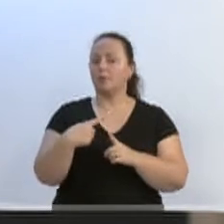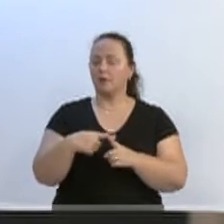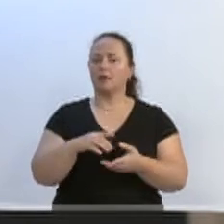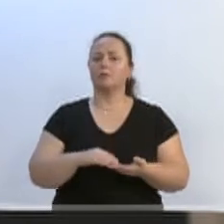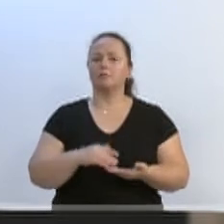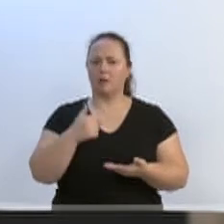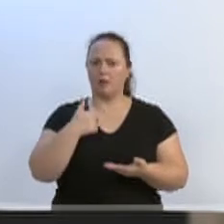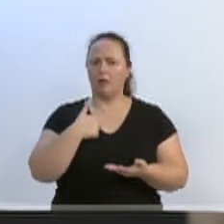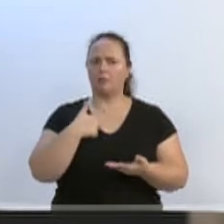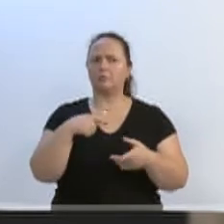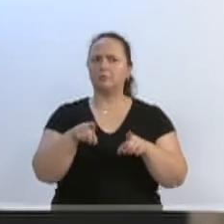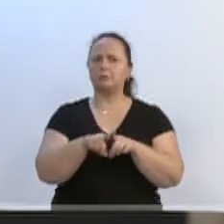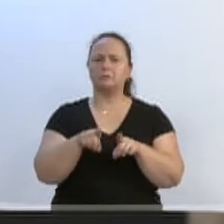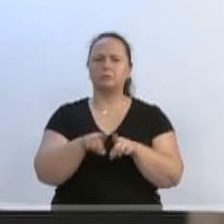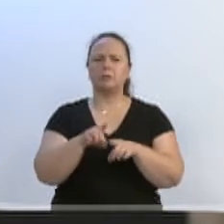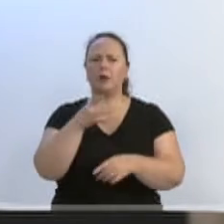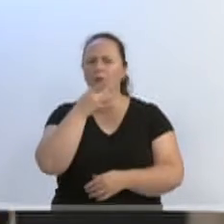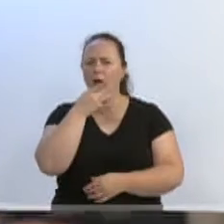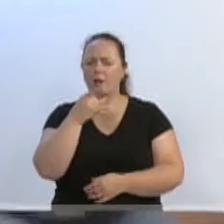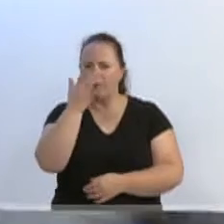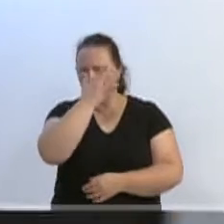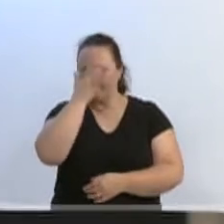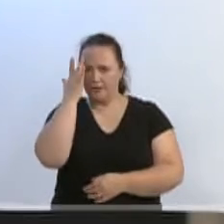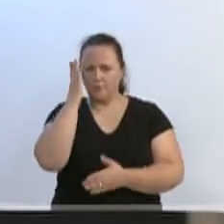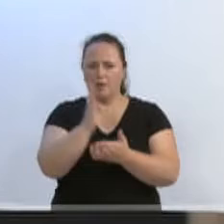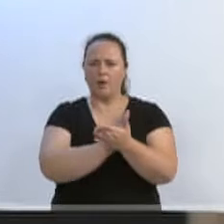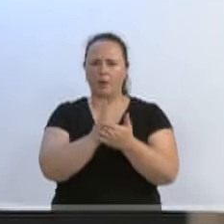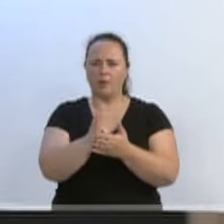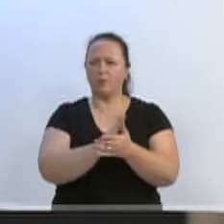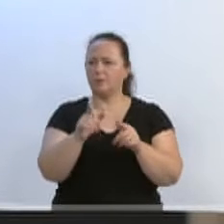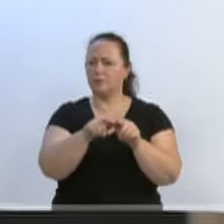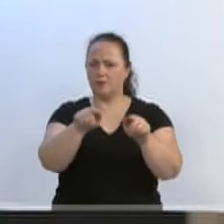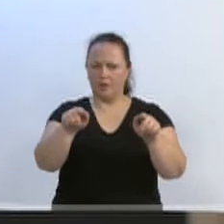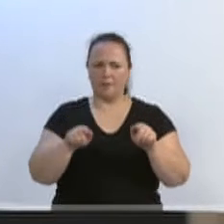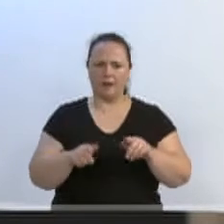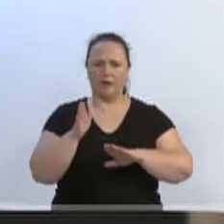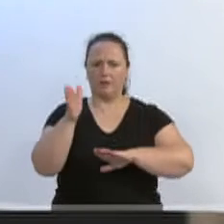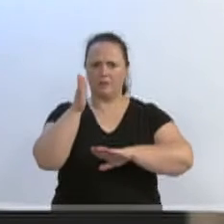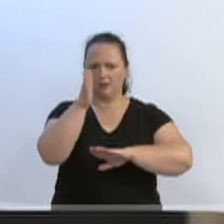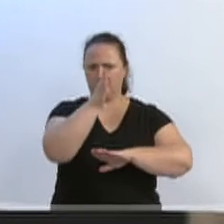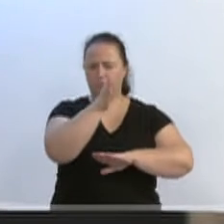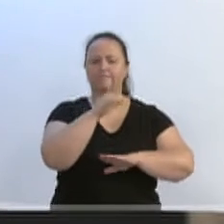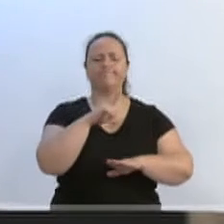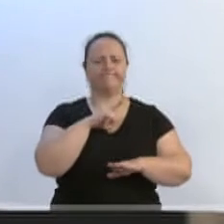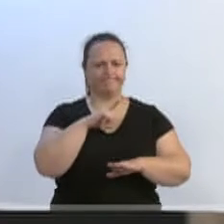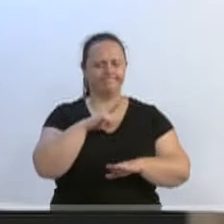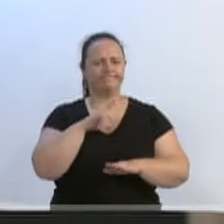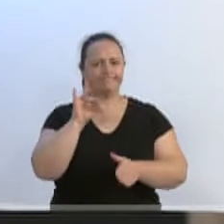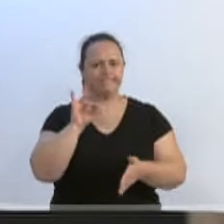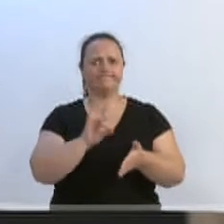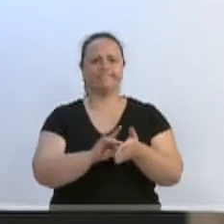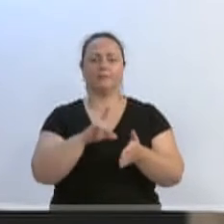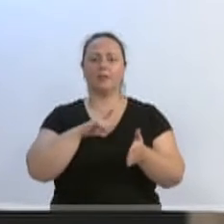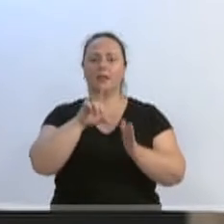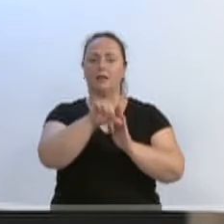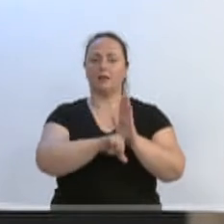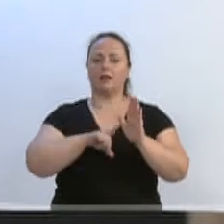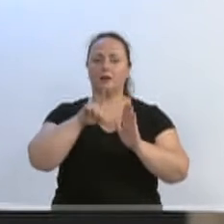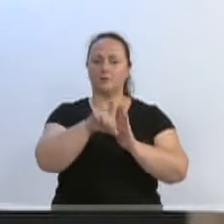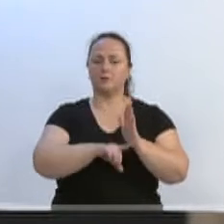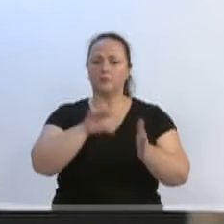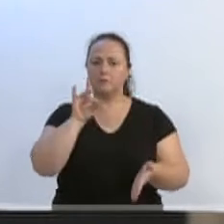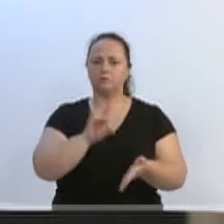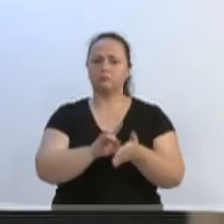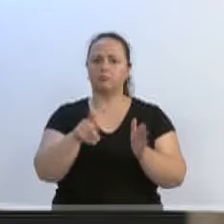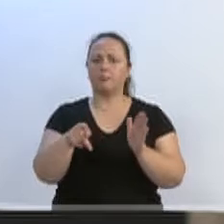foi também acho que elas acham que essas pessoas tiveram em alguns gabinetes e foi foi realizada uma pesquisa existe uma legislação em funcionamento na cidade natal